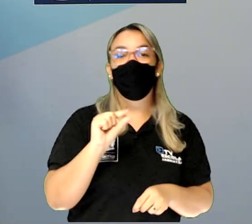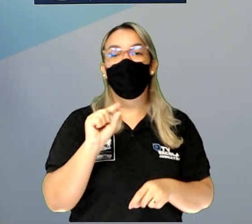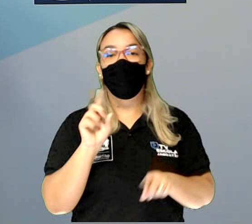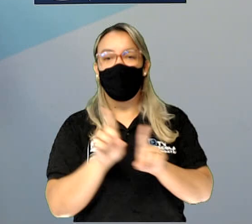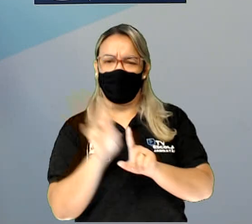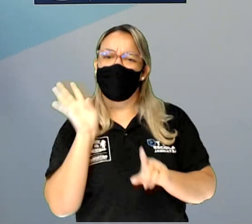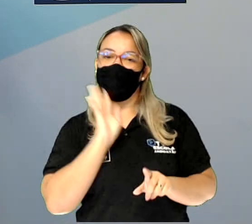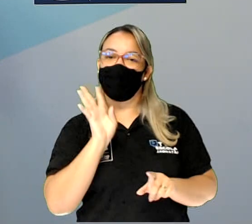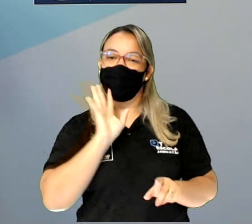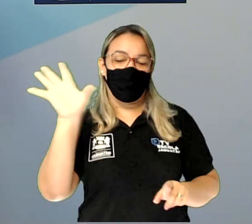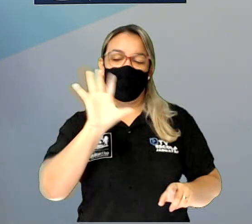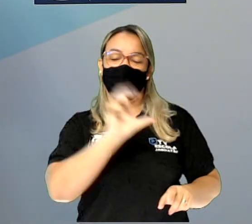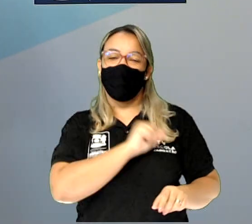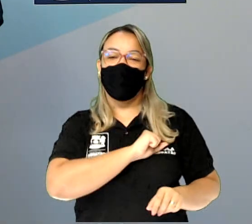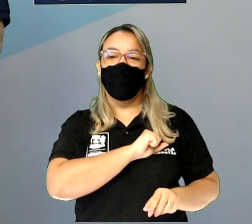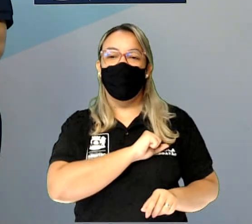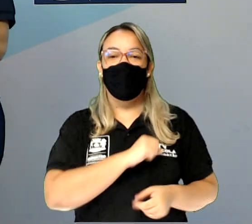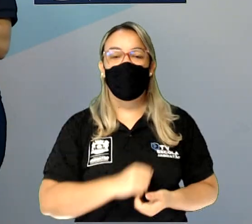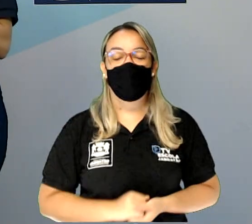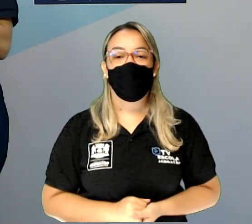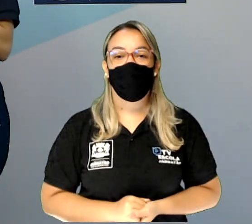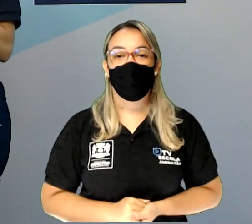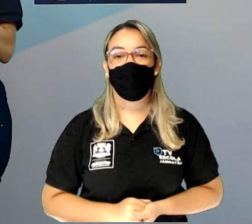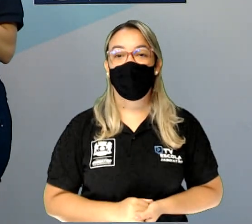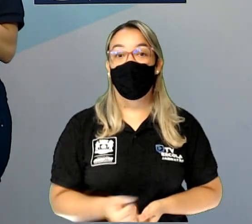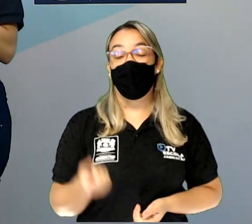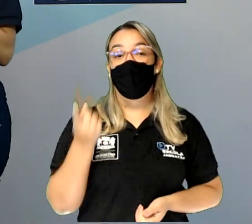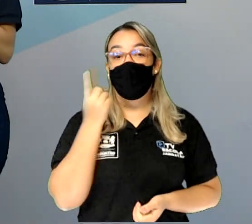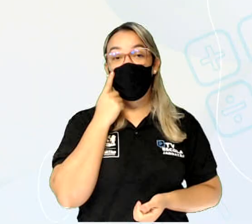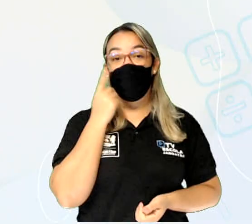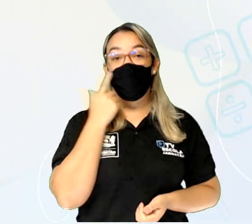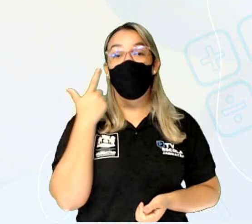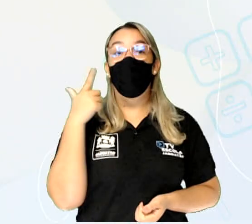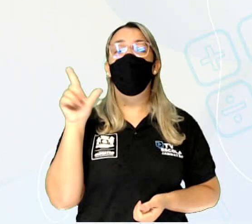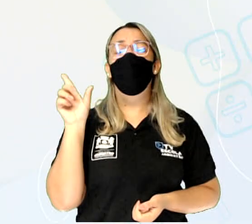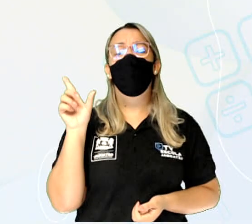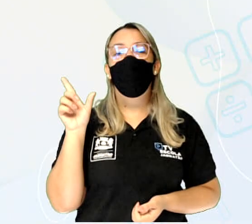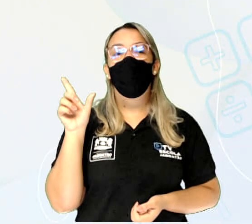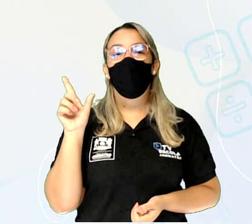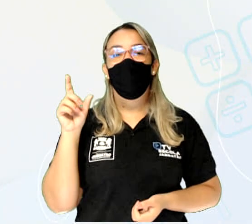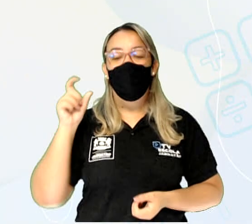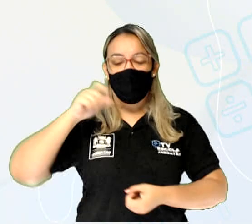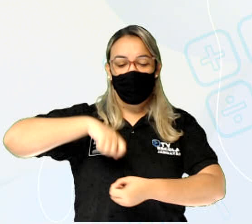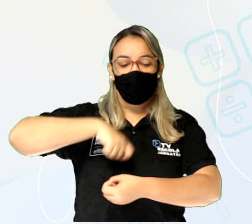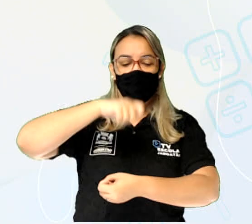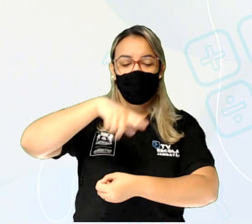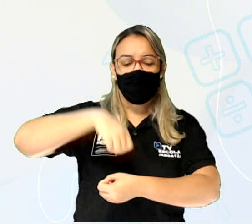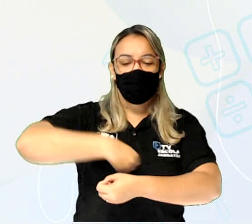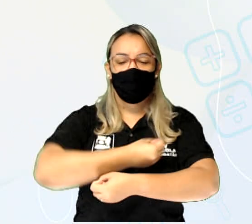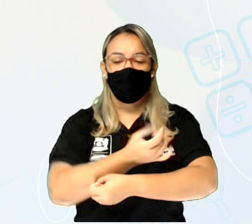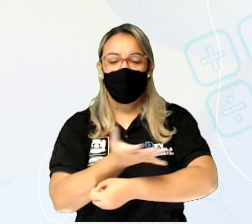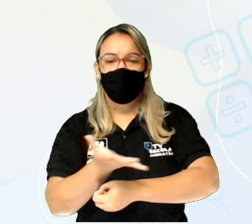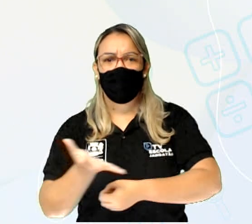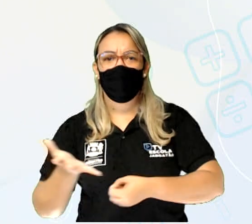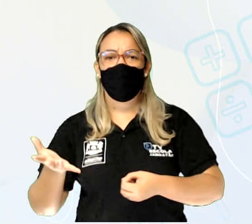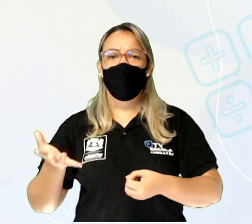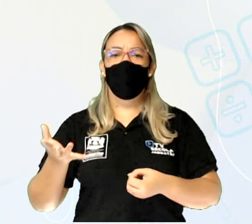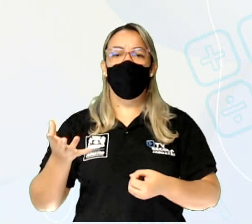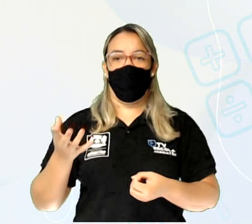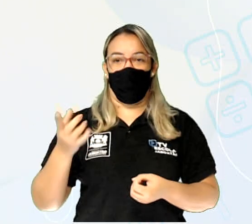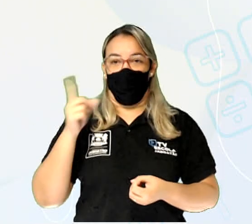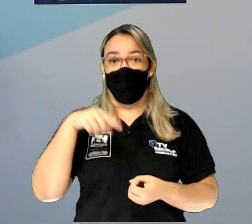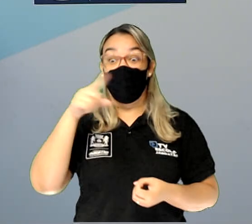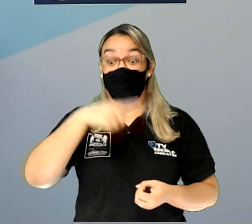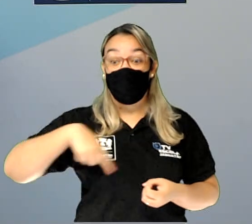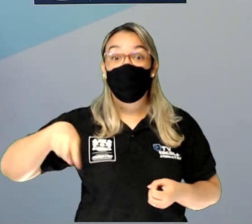Bem legal, adorei o vídeo. Olha só, e existe também a dispersão das sementes. Através da dispersão das sementes,